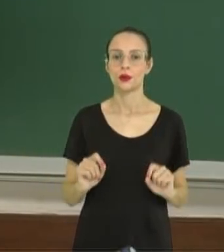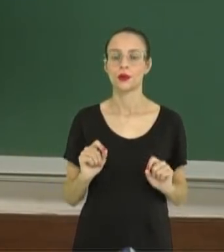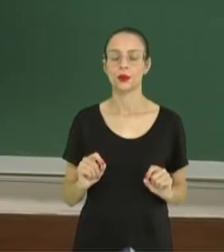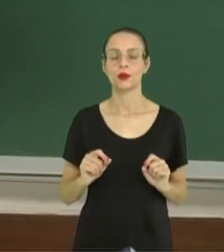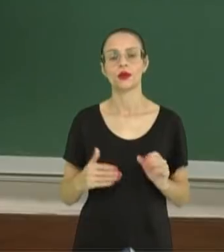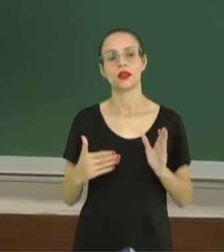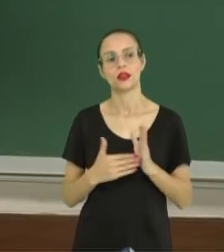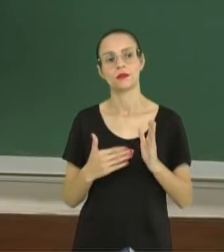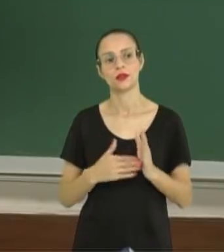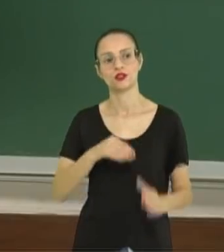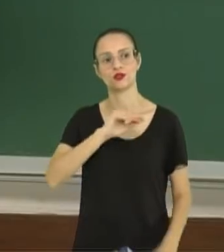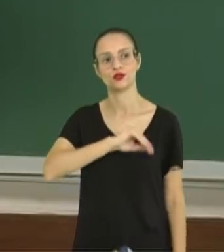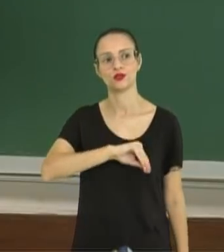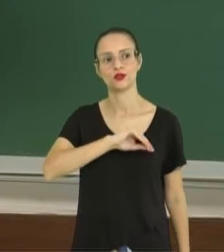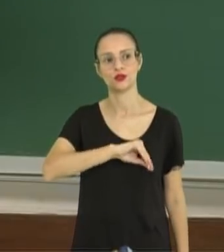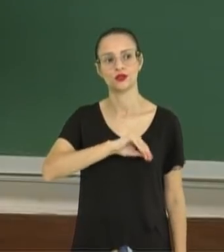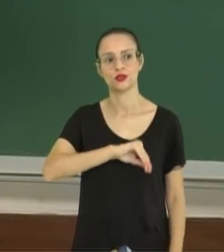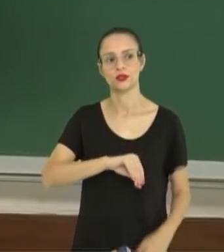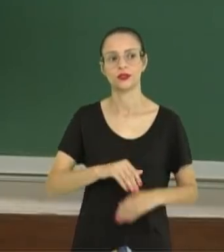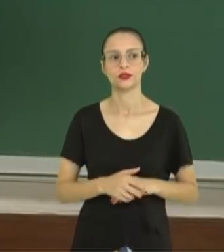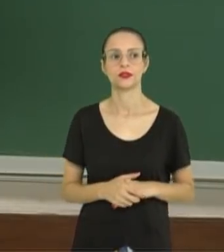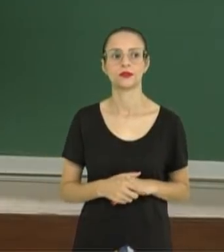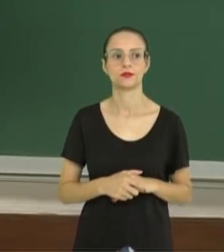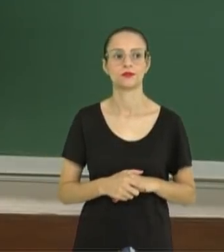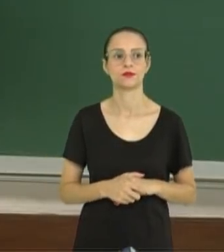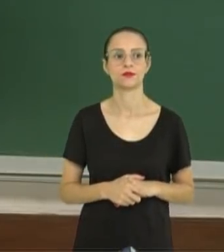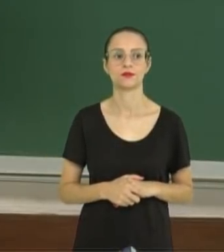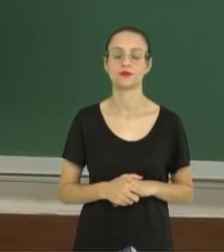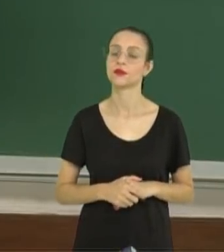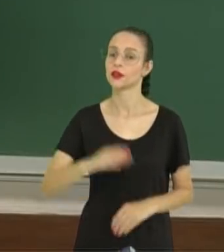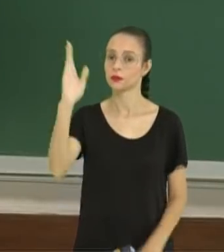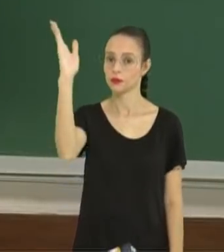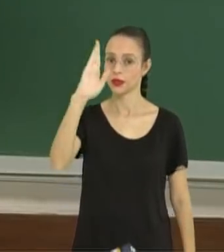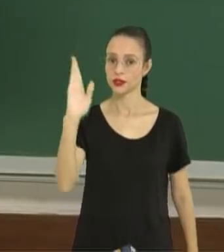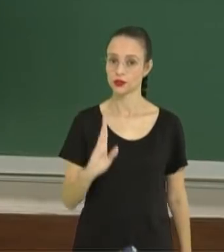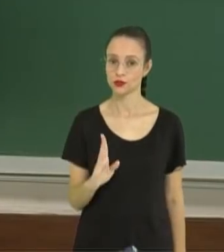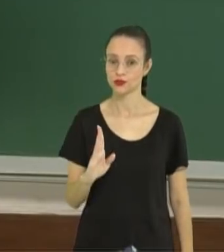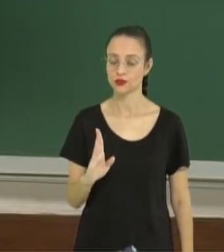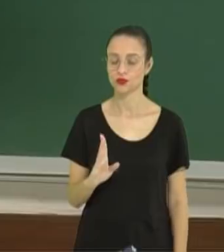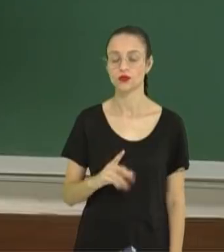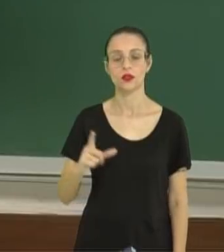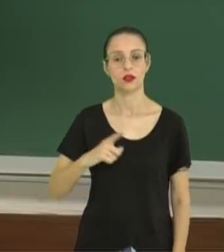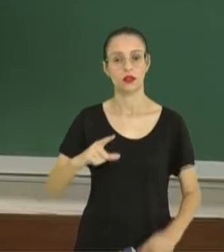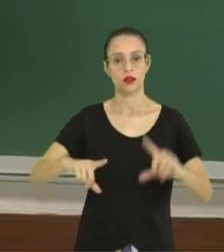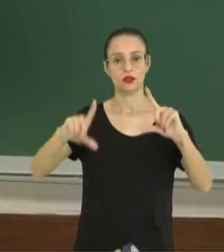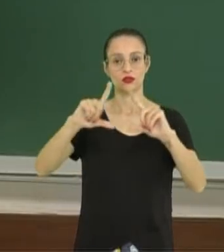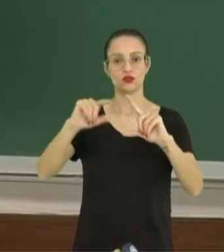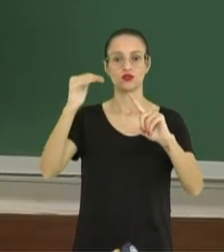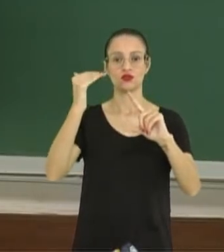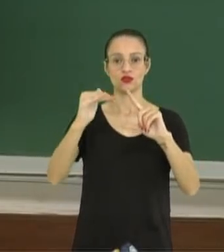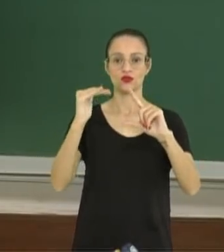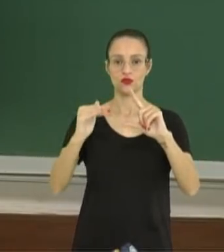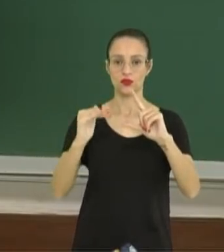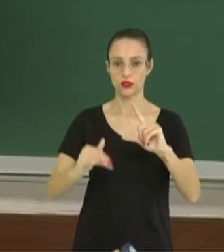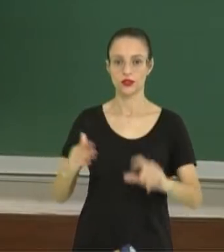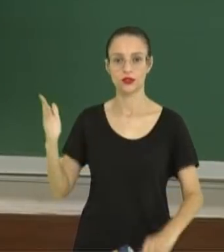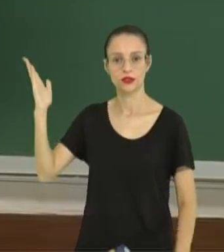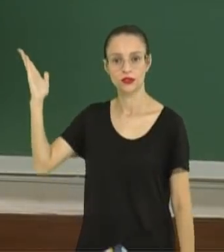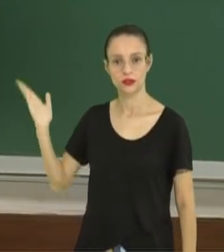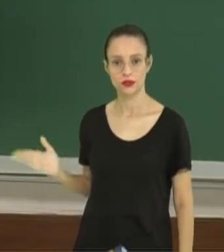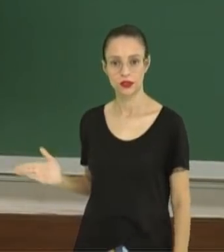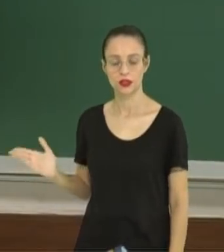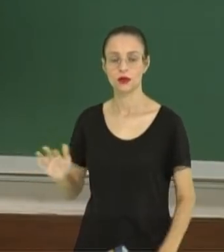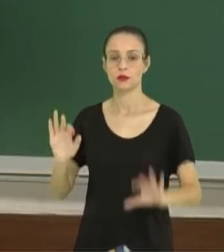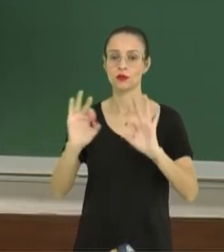os limites de renda aqui no país. No Brasil, a gente tem a nossa divisão de classes aqui, ó, por